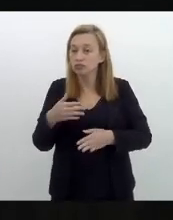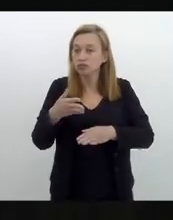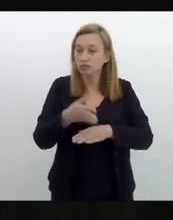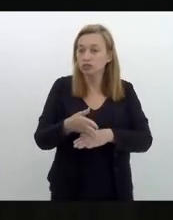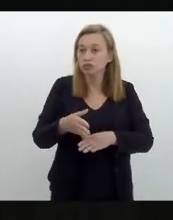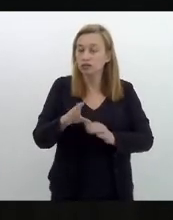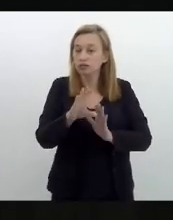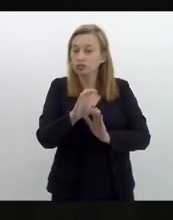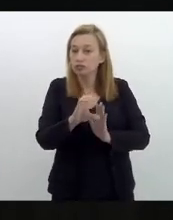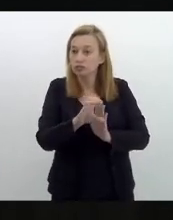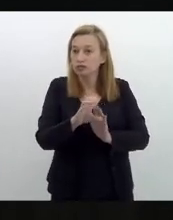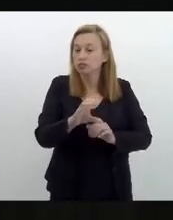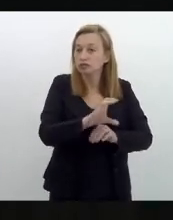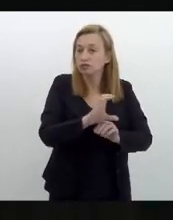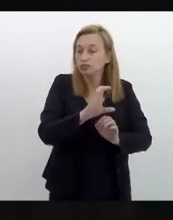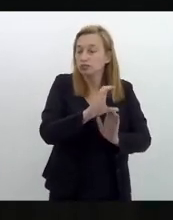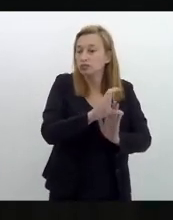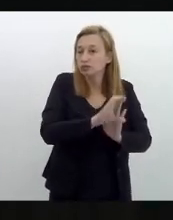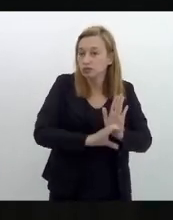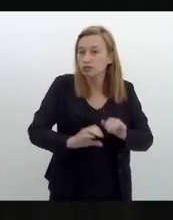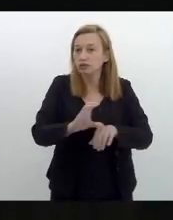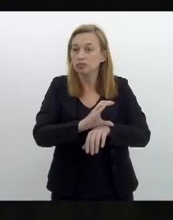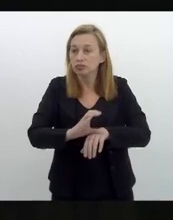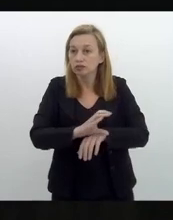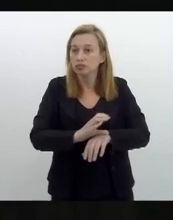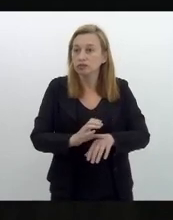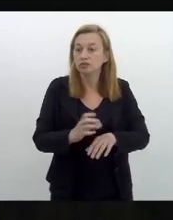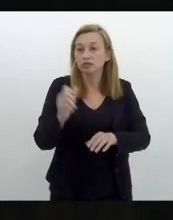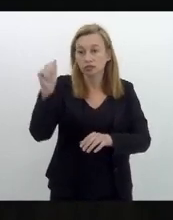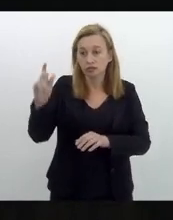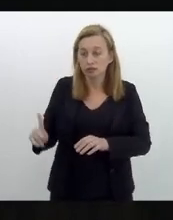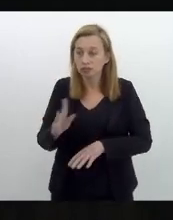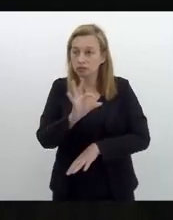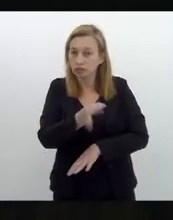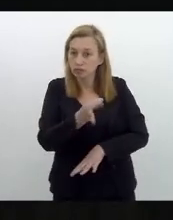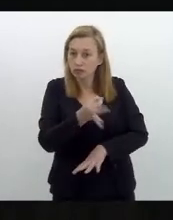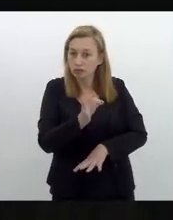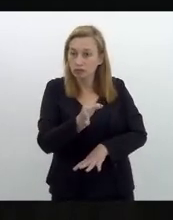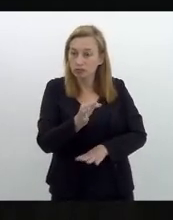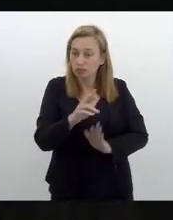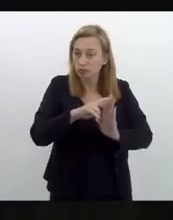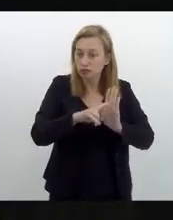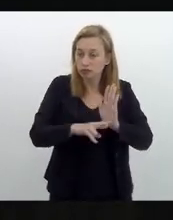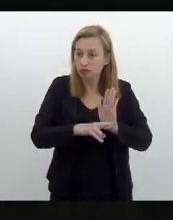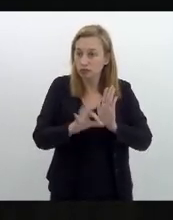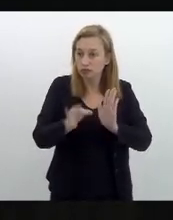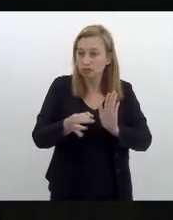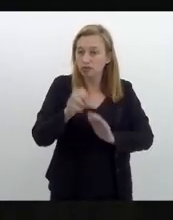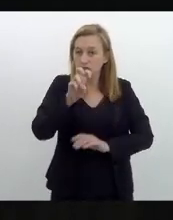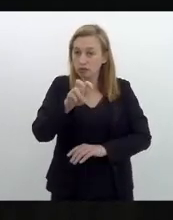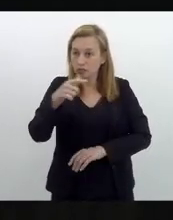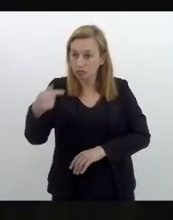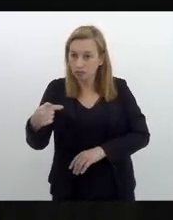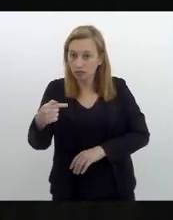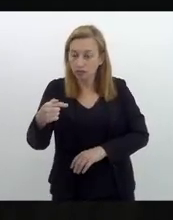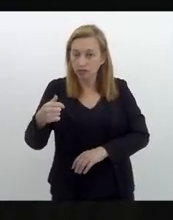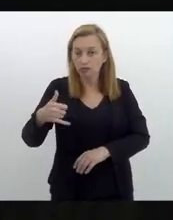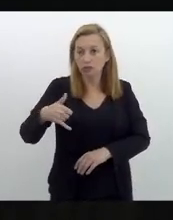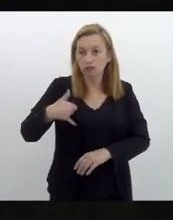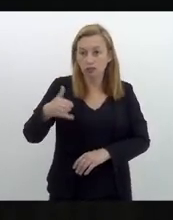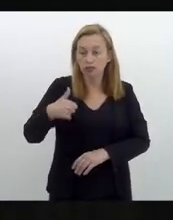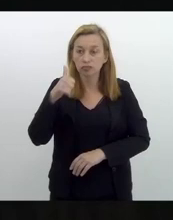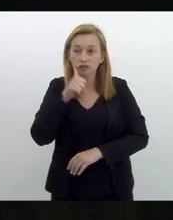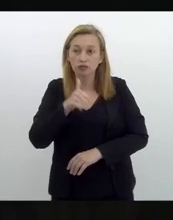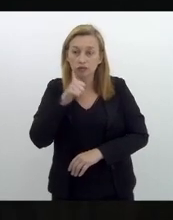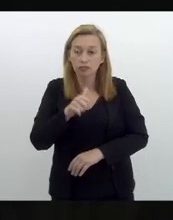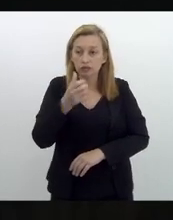constitucional poderá aposentar-se voluntariamente quando preencher cumulativamente os seguintes requisitos 57 anos de idade para mulher